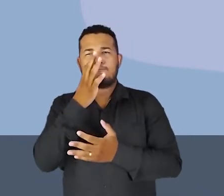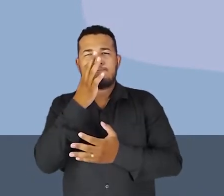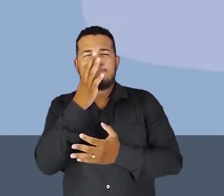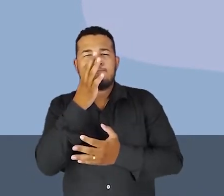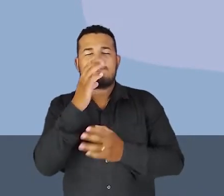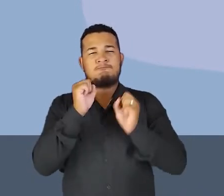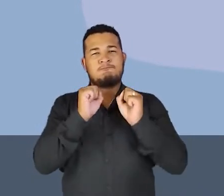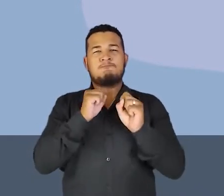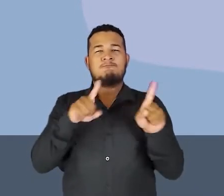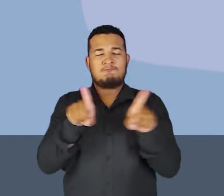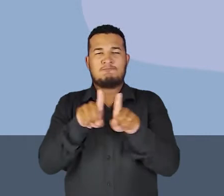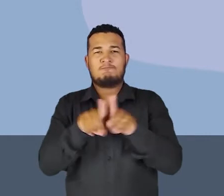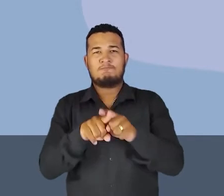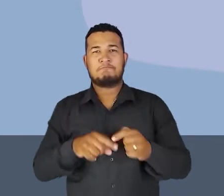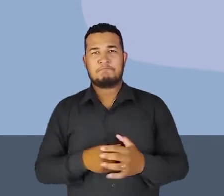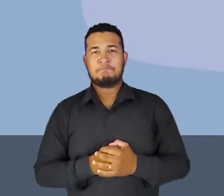apreciem.